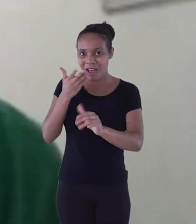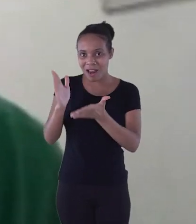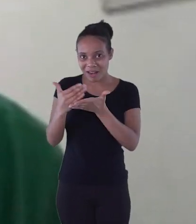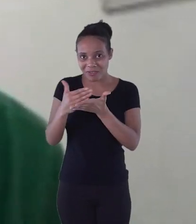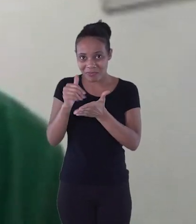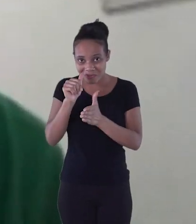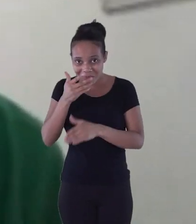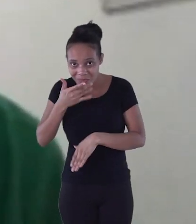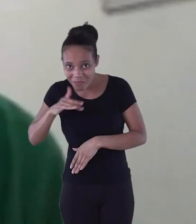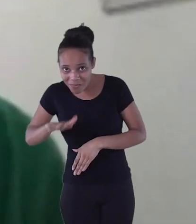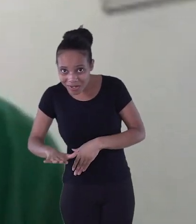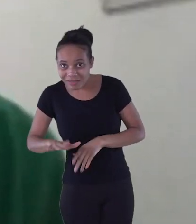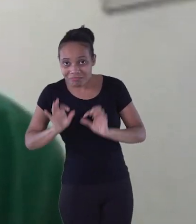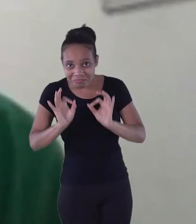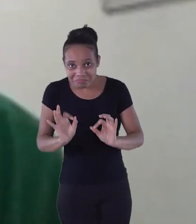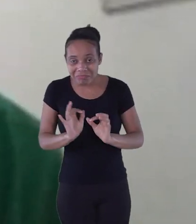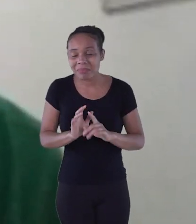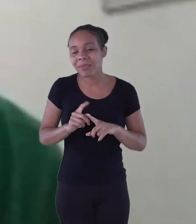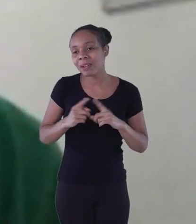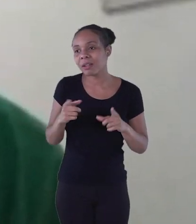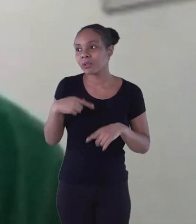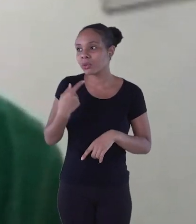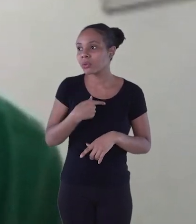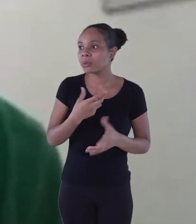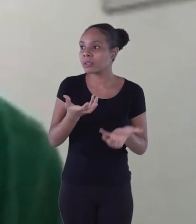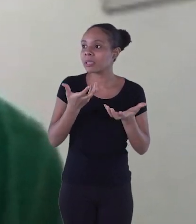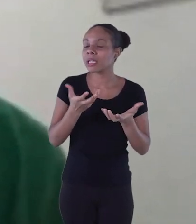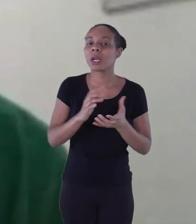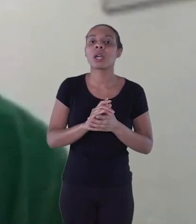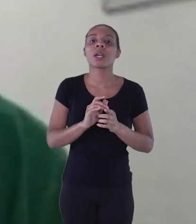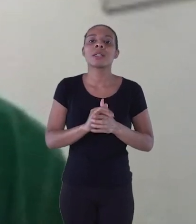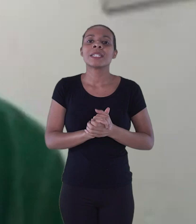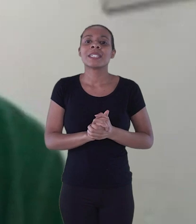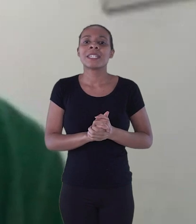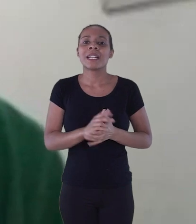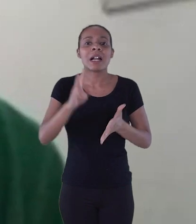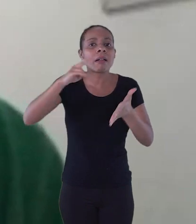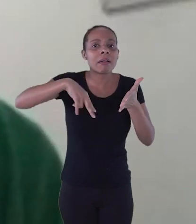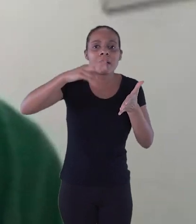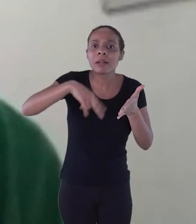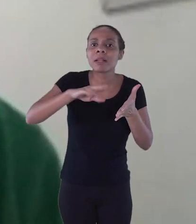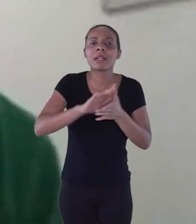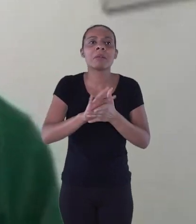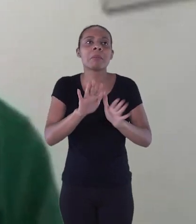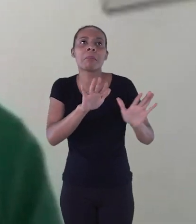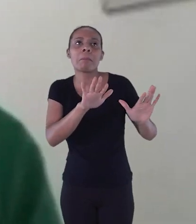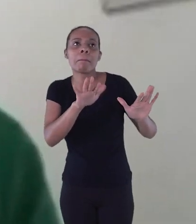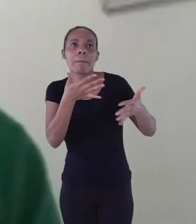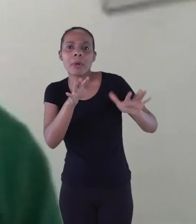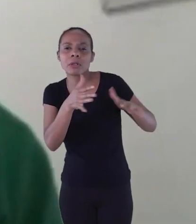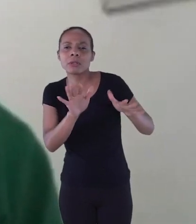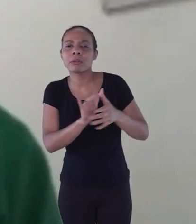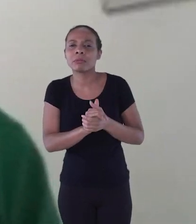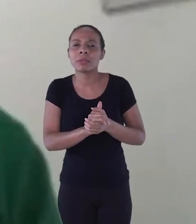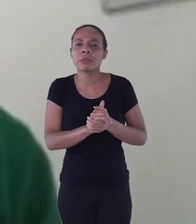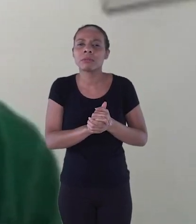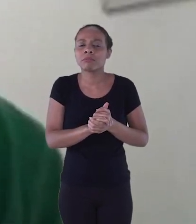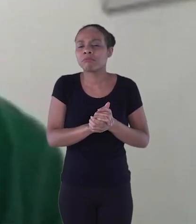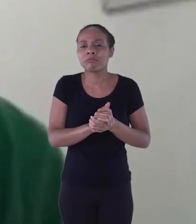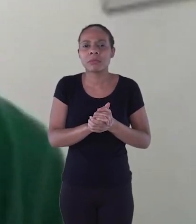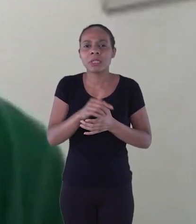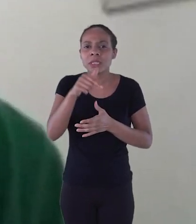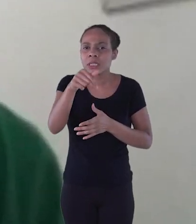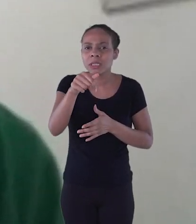abre lá e lê um personagem, lê um verbete, fecha, abre, fecha. Então, é esse exercício da cidadania